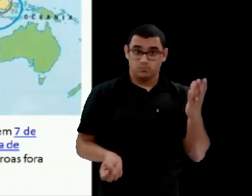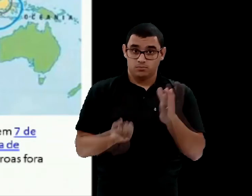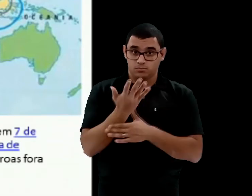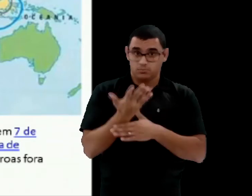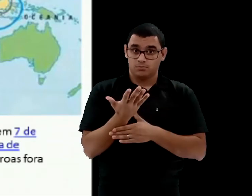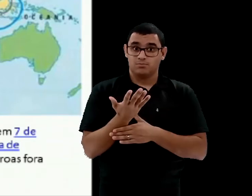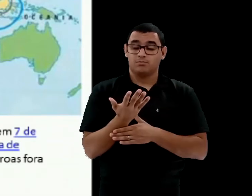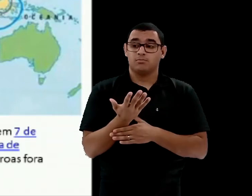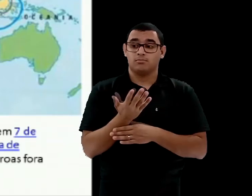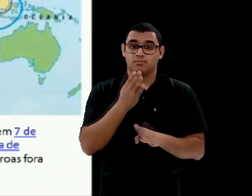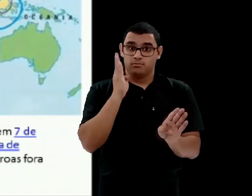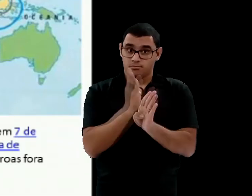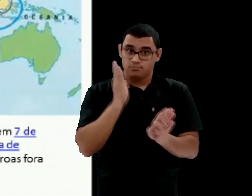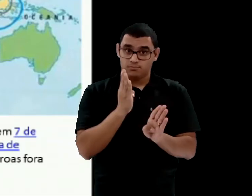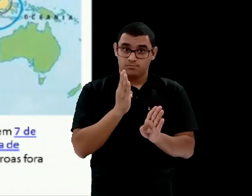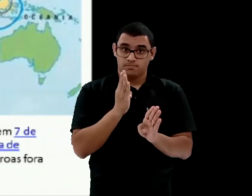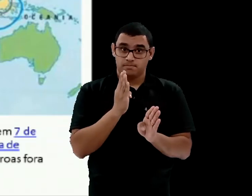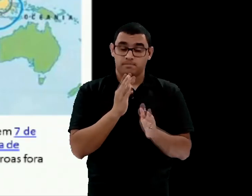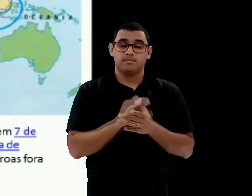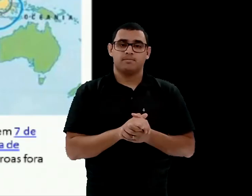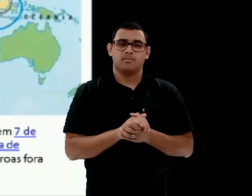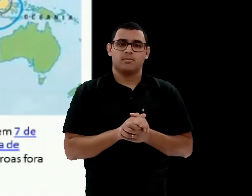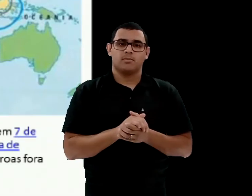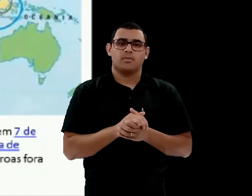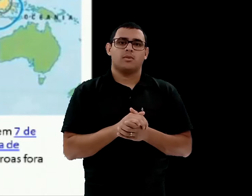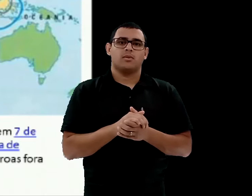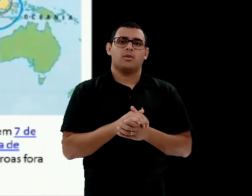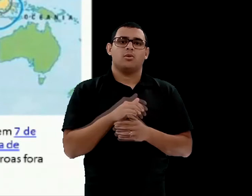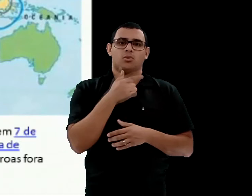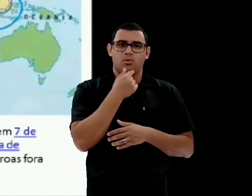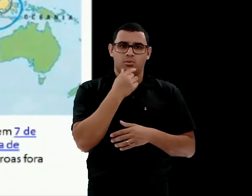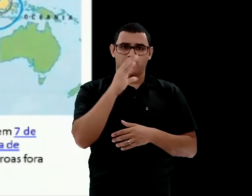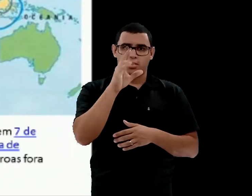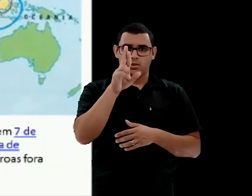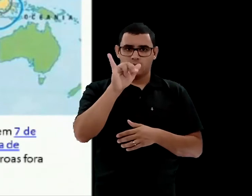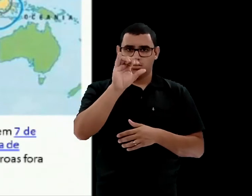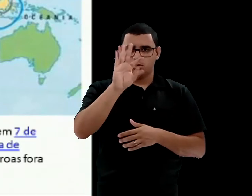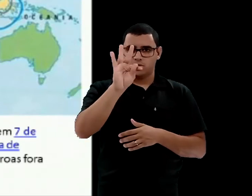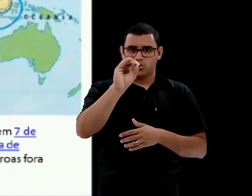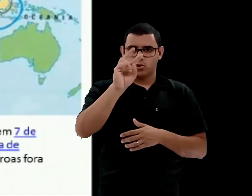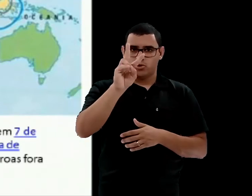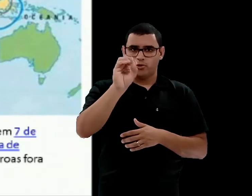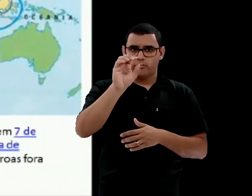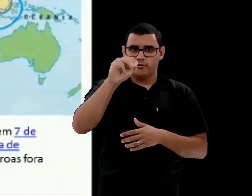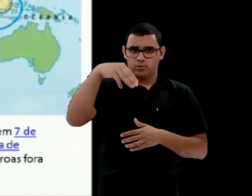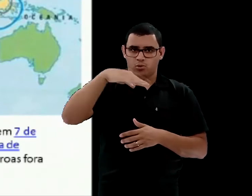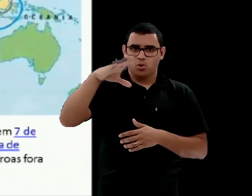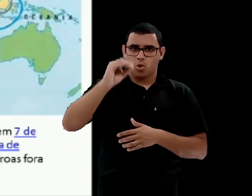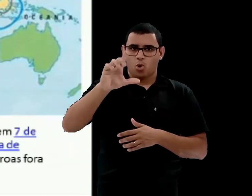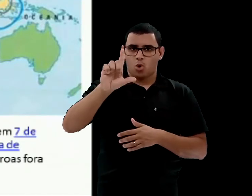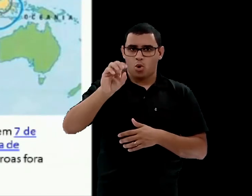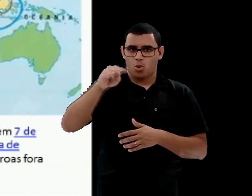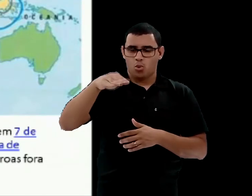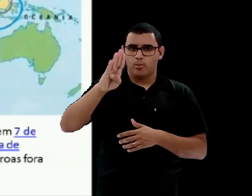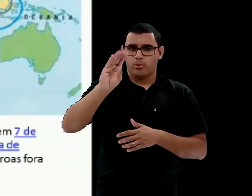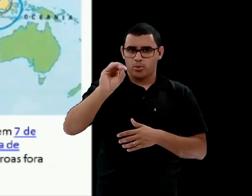Quando ocorre essa descoberta, né, o Cristóvão Colombo volta para a Europa, né, e se tem notícia dessas terras, logo